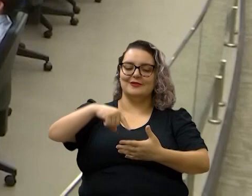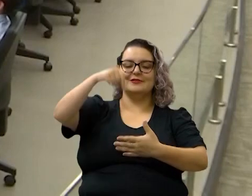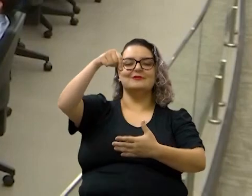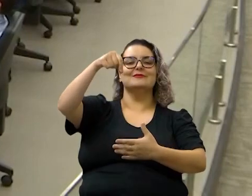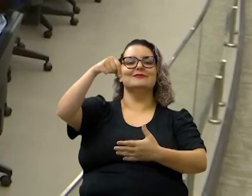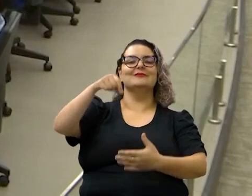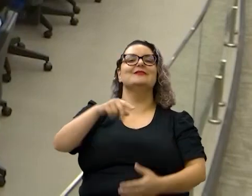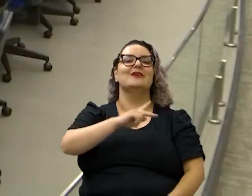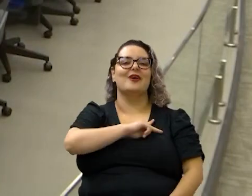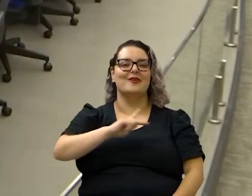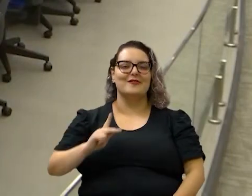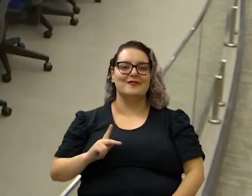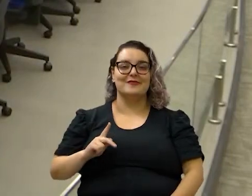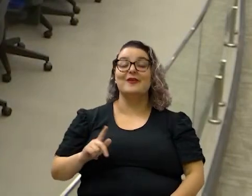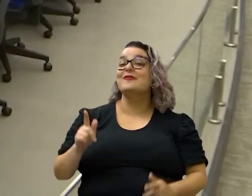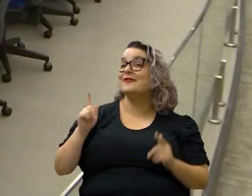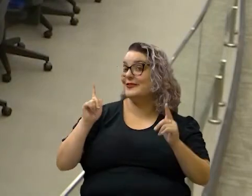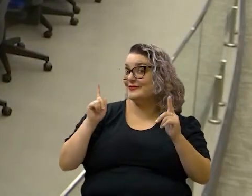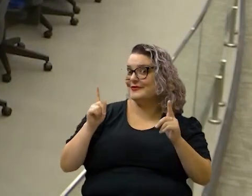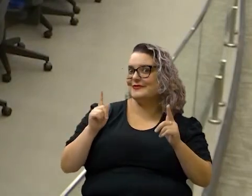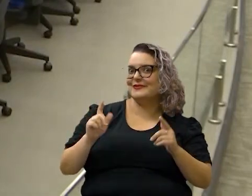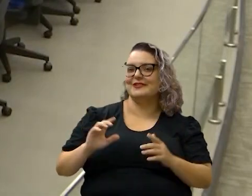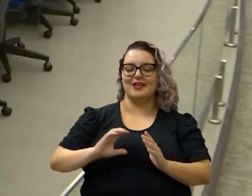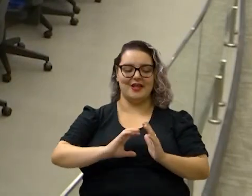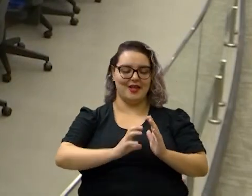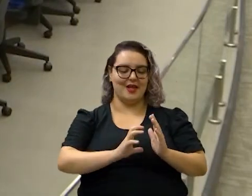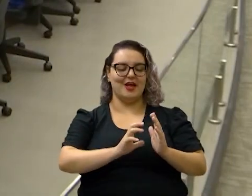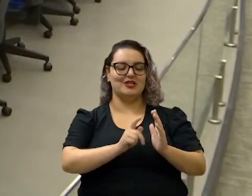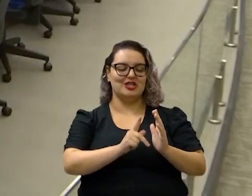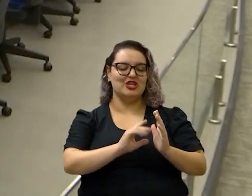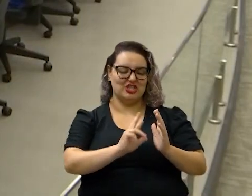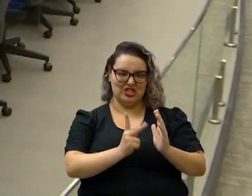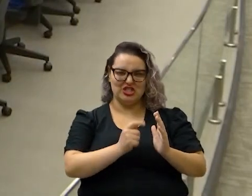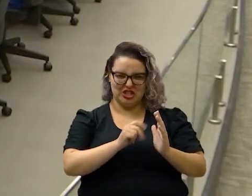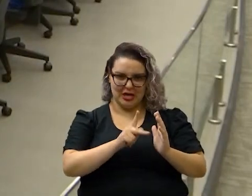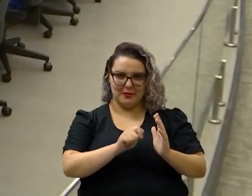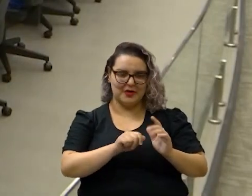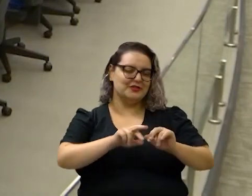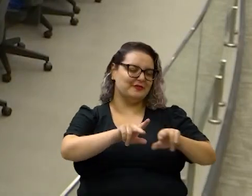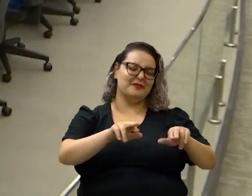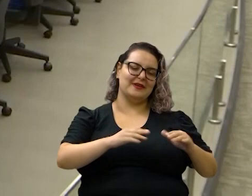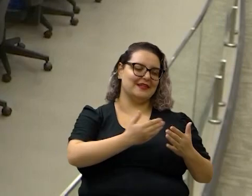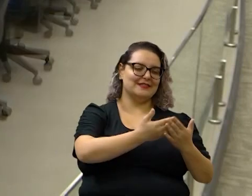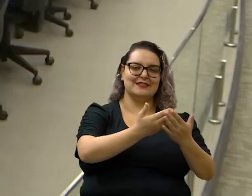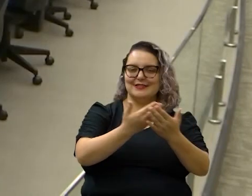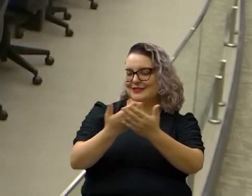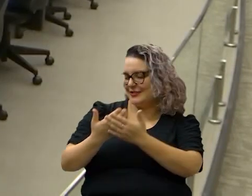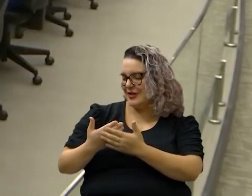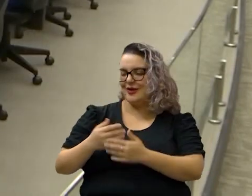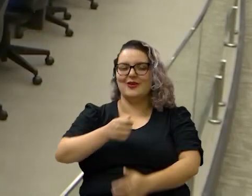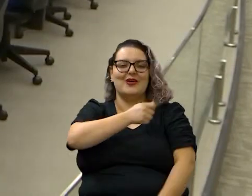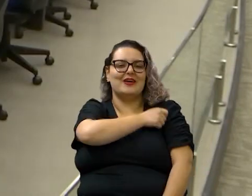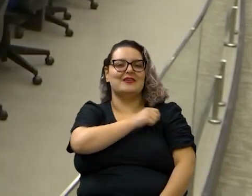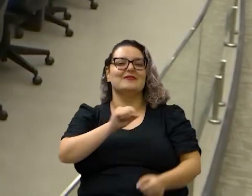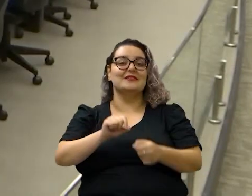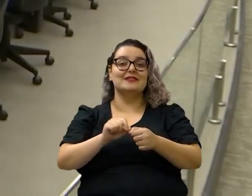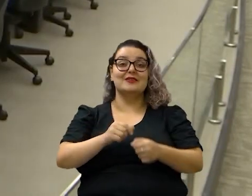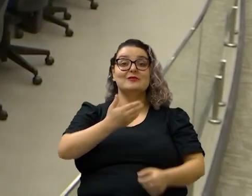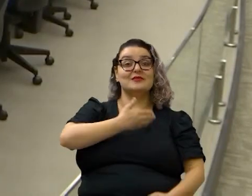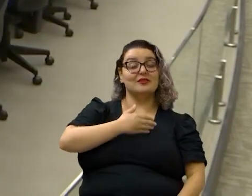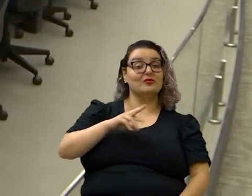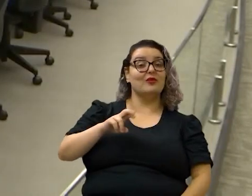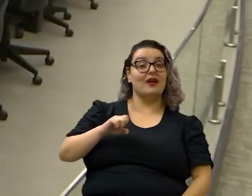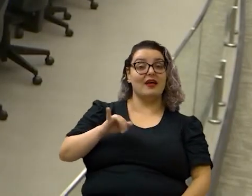Eleita presidente foi muito divertida a formação da chapa foram pessoas de Várias escolas que a gente tinha feito amizade no